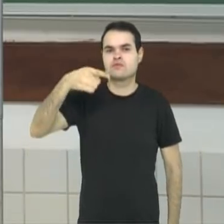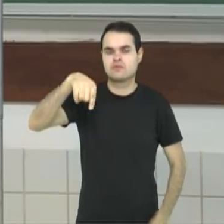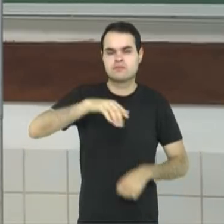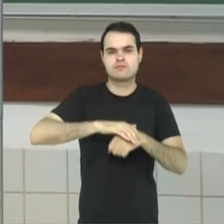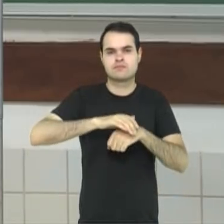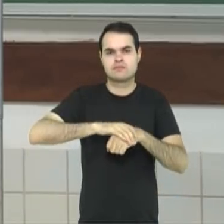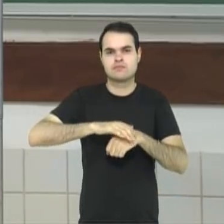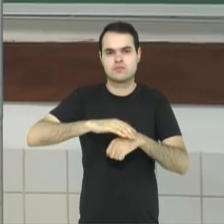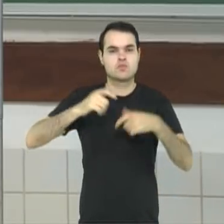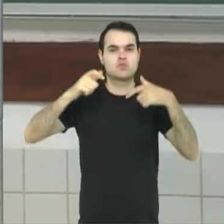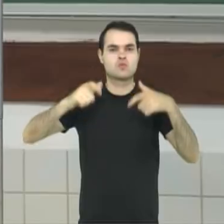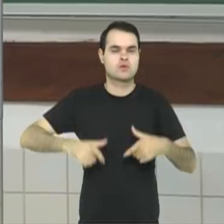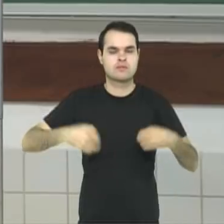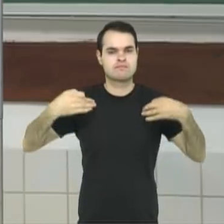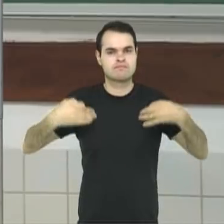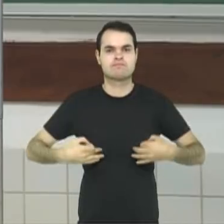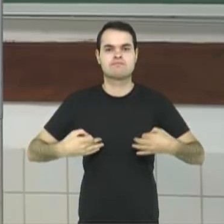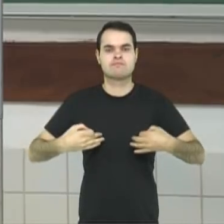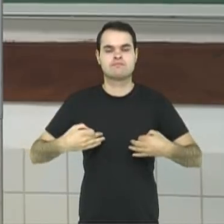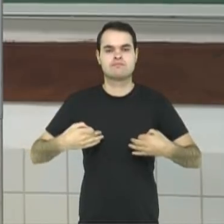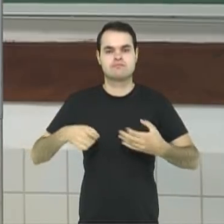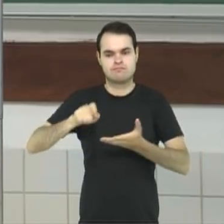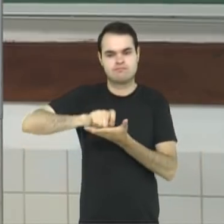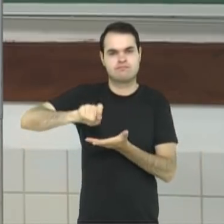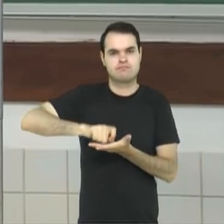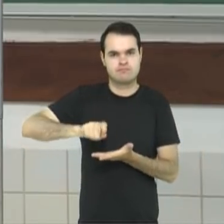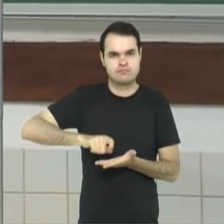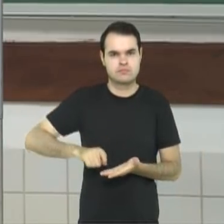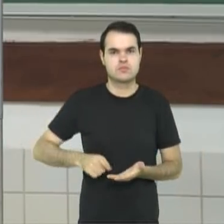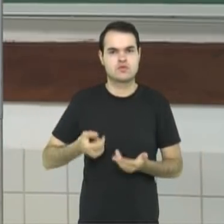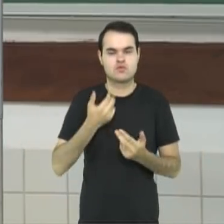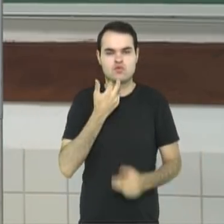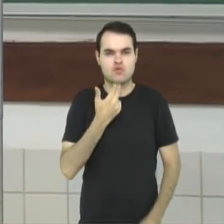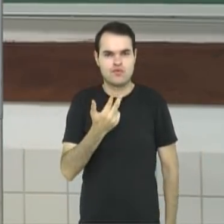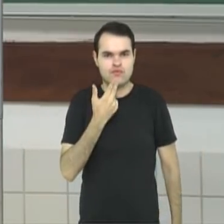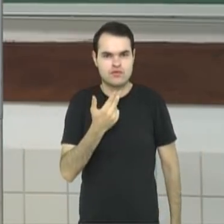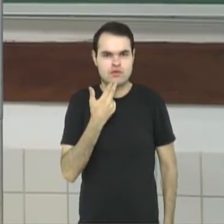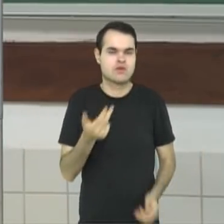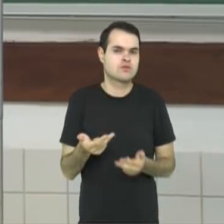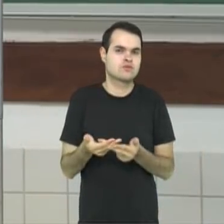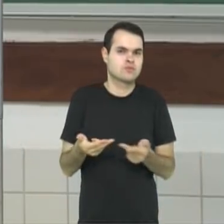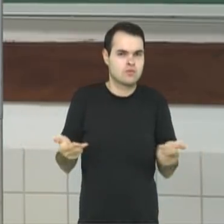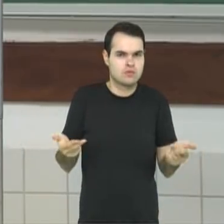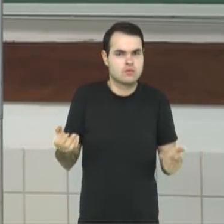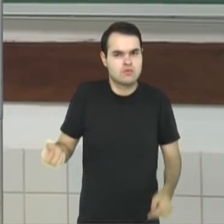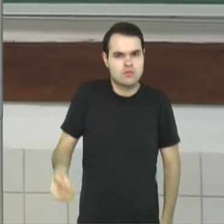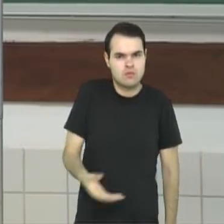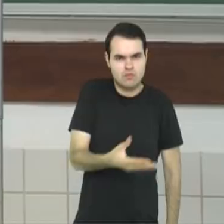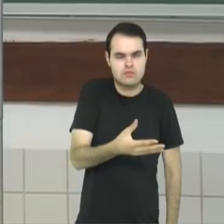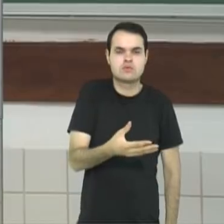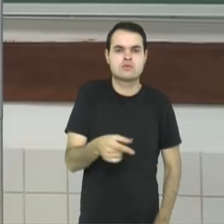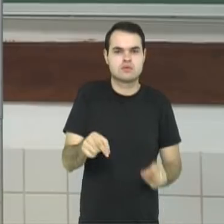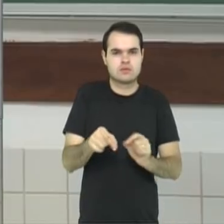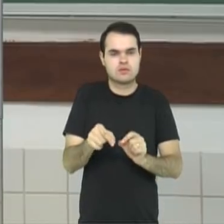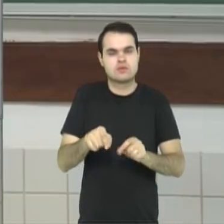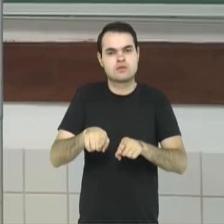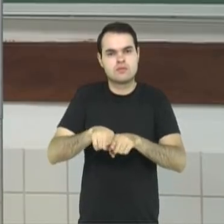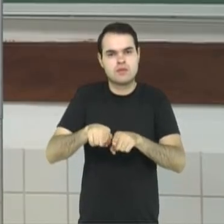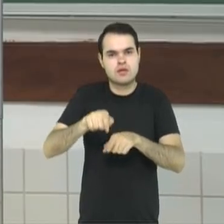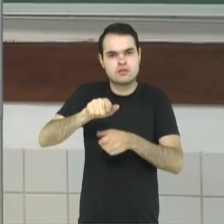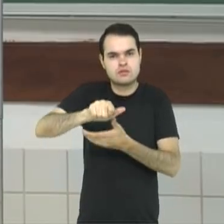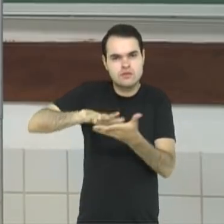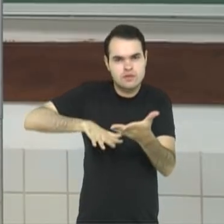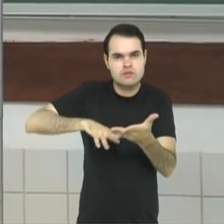para vocês escreverem as novidades, os conceitos novos, fazerem as atividades, né?